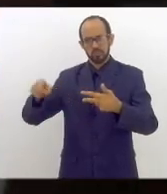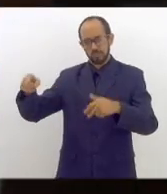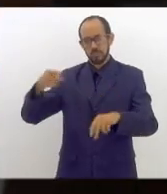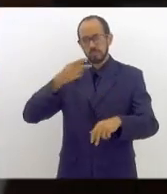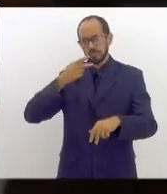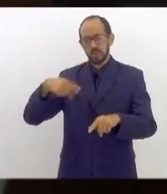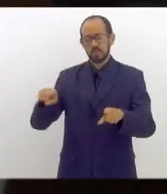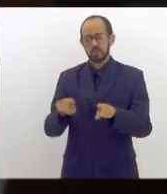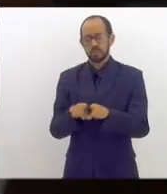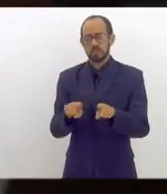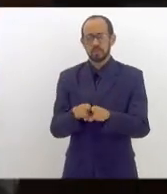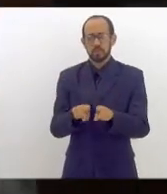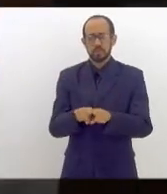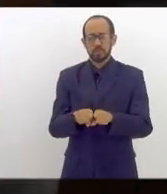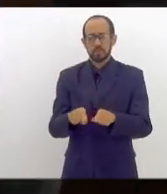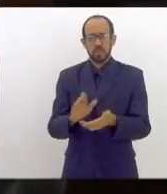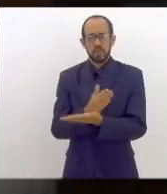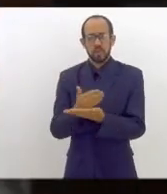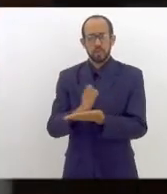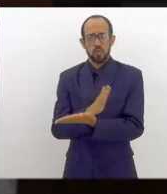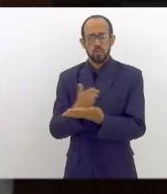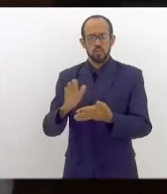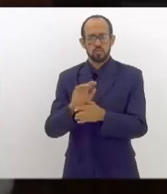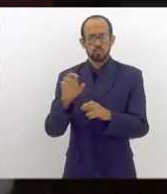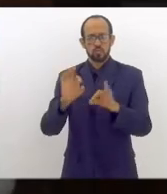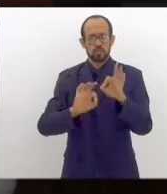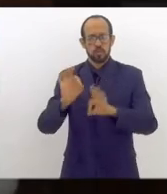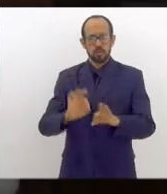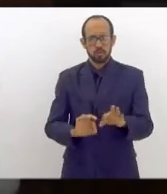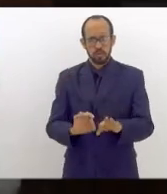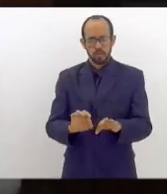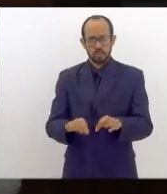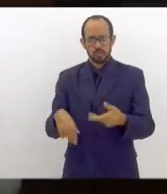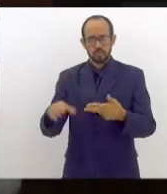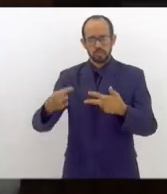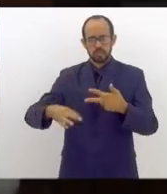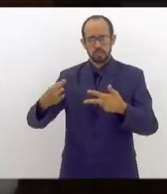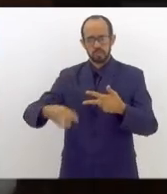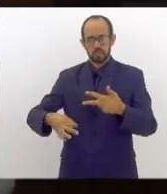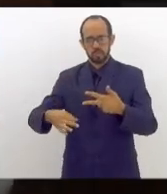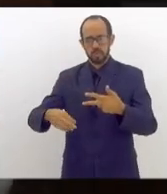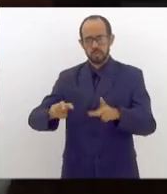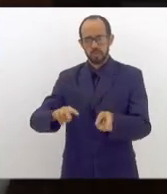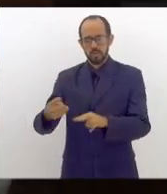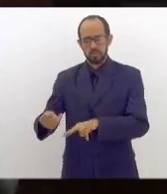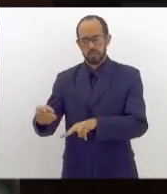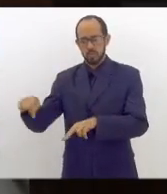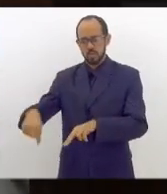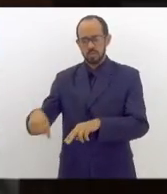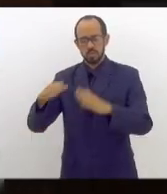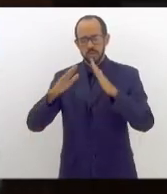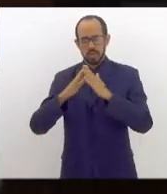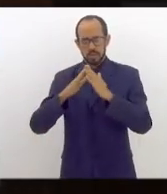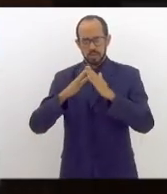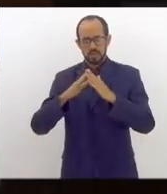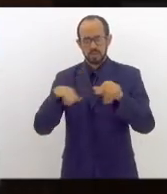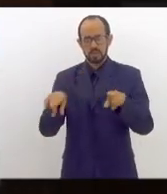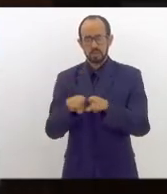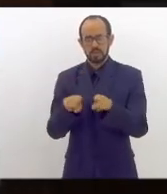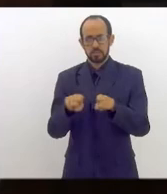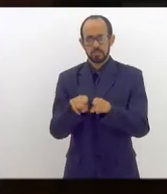citou alguns dos projetos que o poder judiciário encaminhou para essa casa e que tiveram